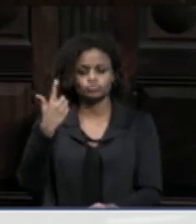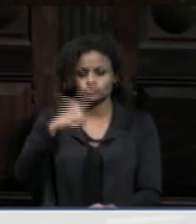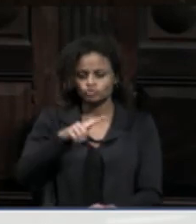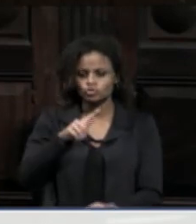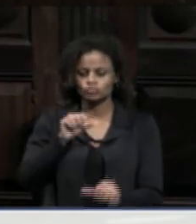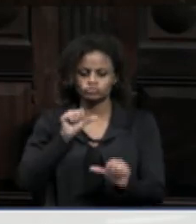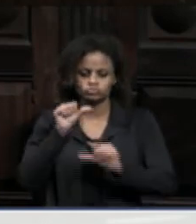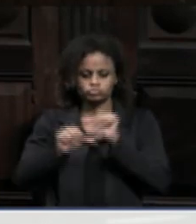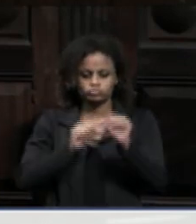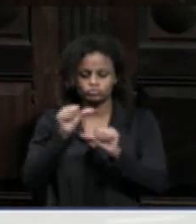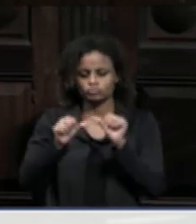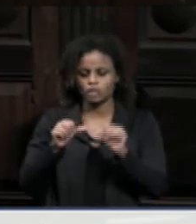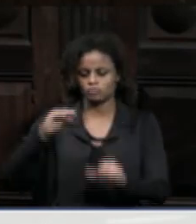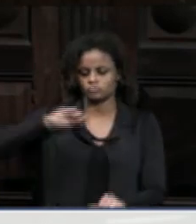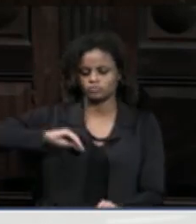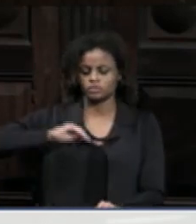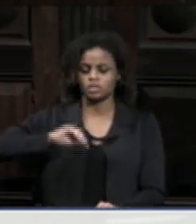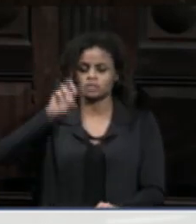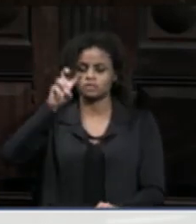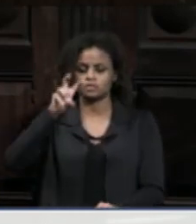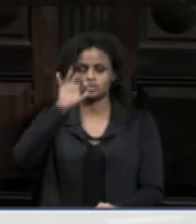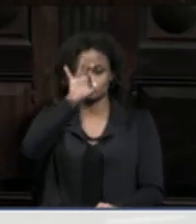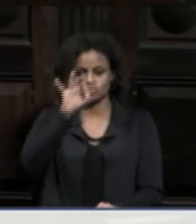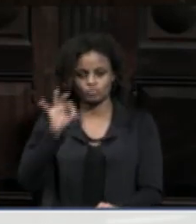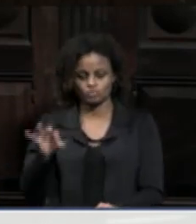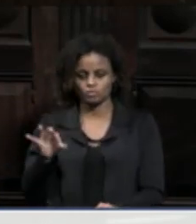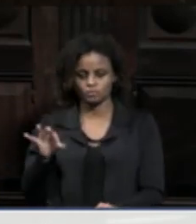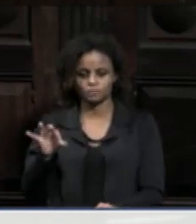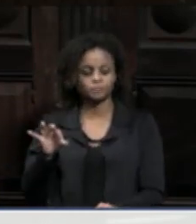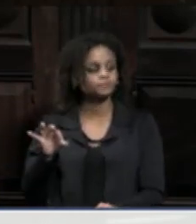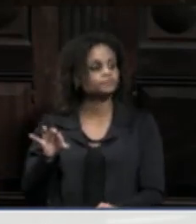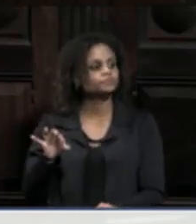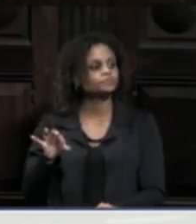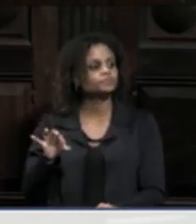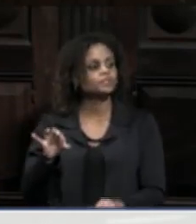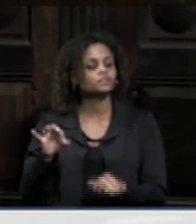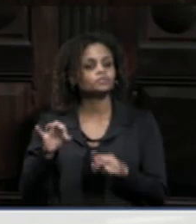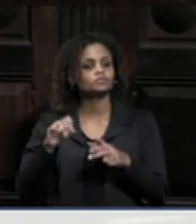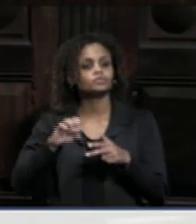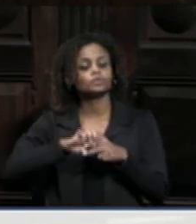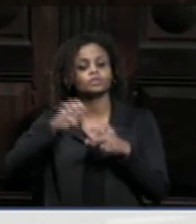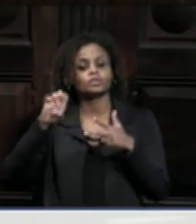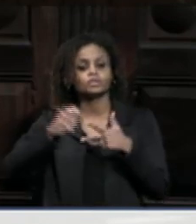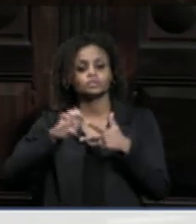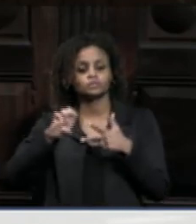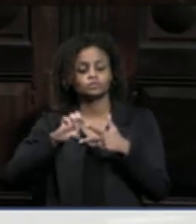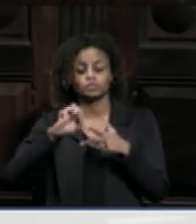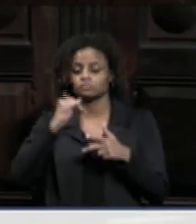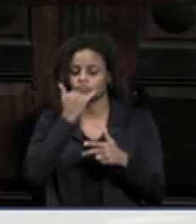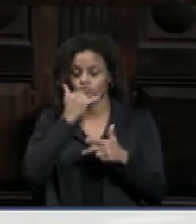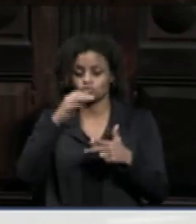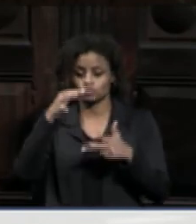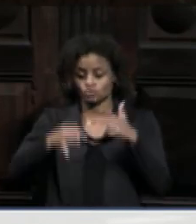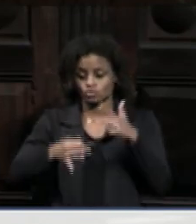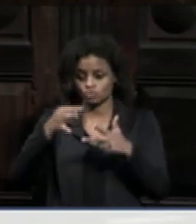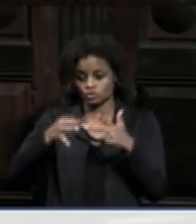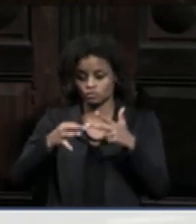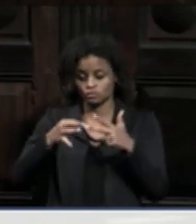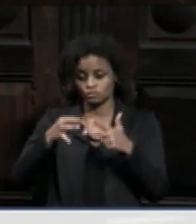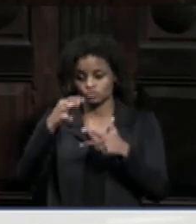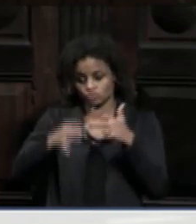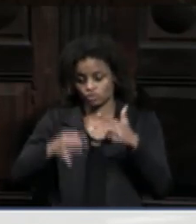pontos percentuais aos poderes Judiciário, Ministério Público